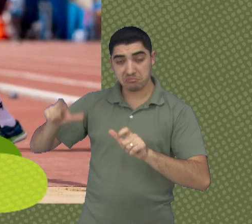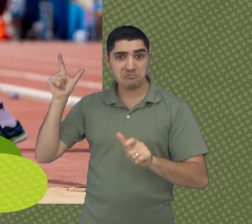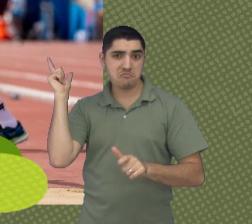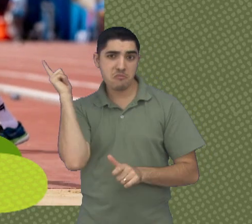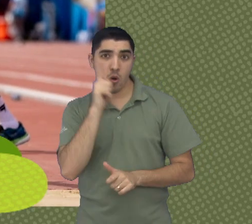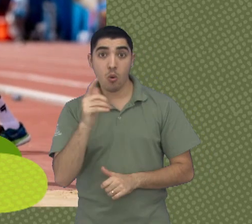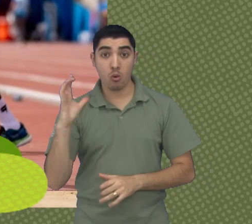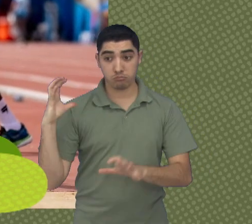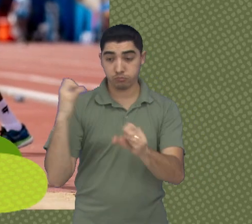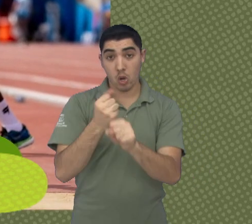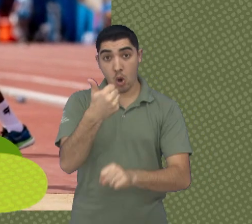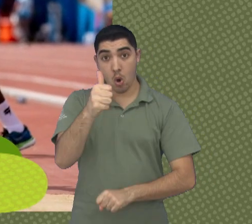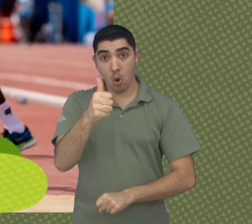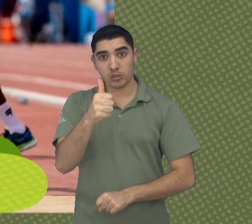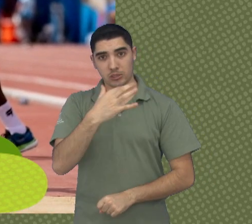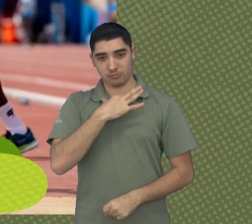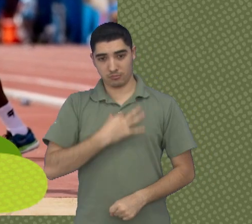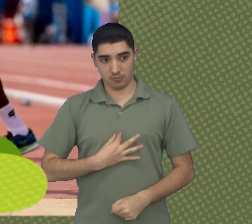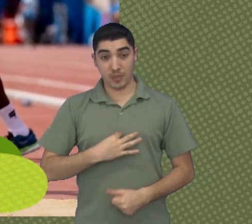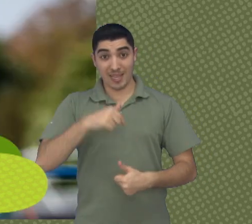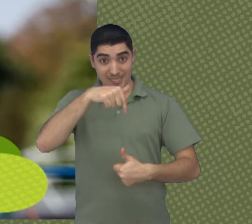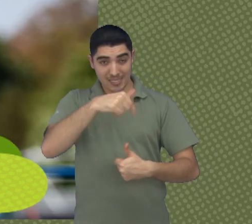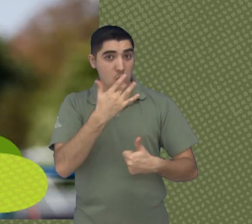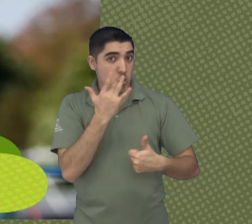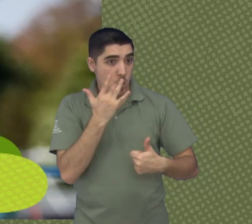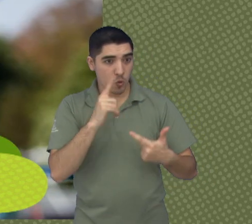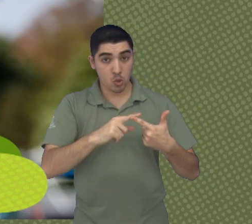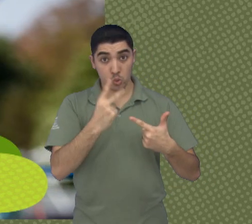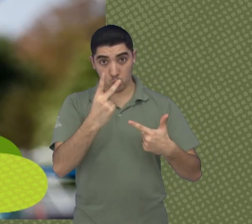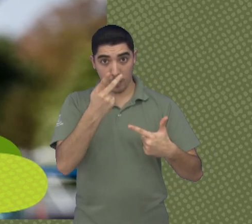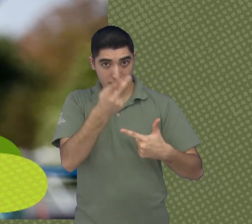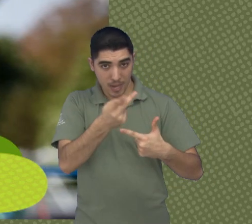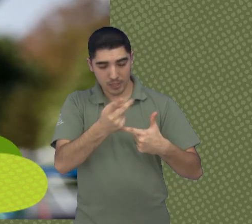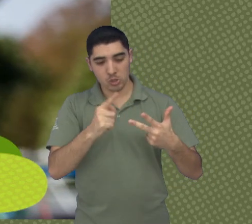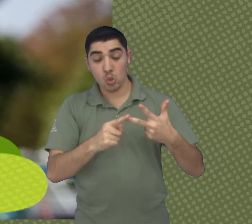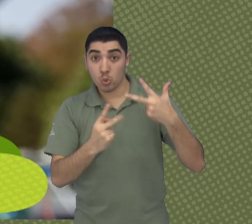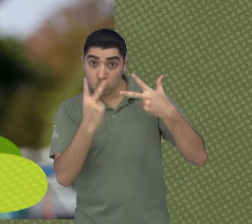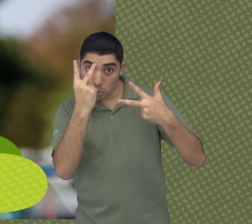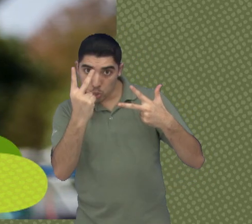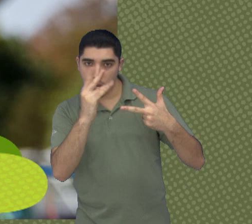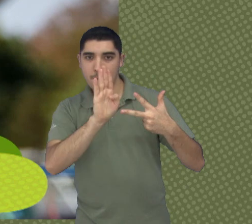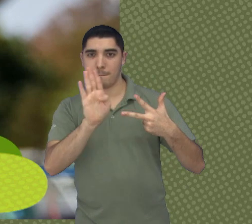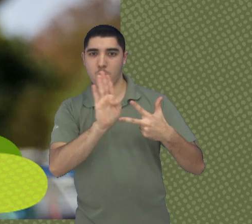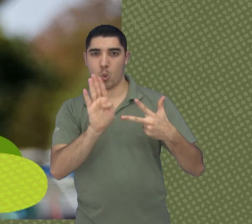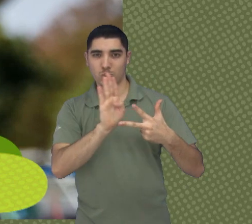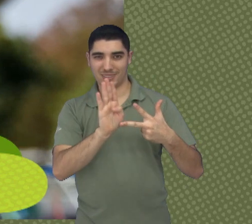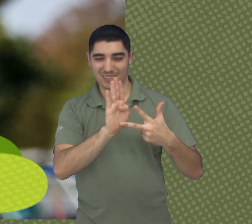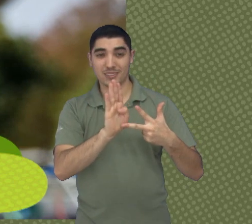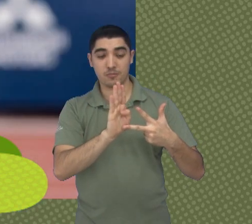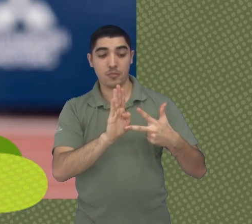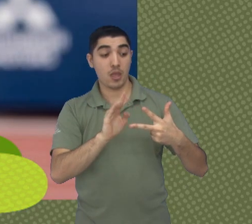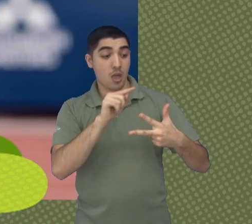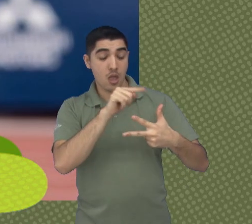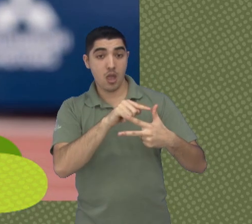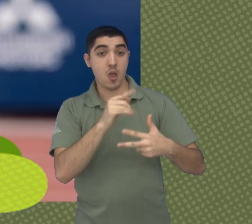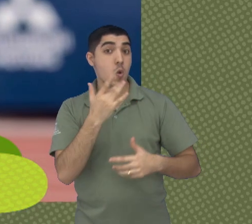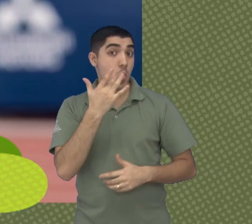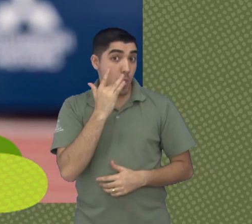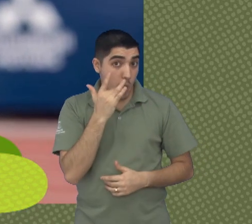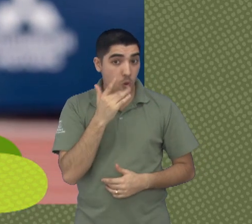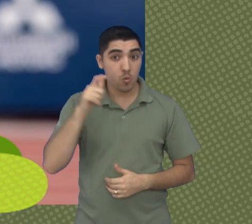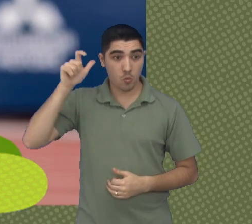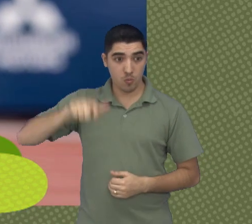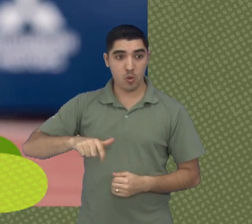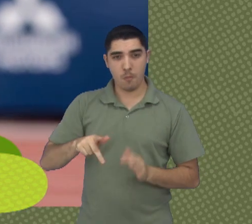conquistaram 11 medalhas, sendo 7 de ouro, 2 de prata e 2 de bronze. As últimas medalhas de ouro foram conquistadas